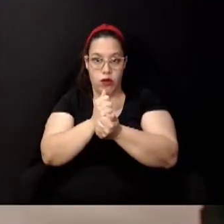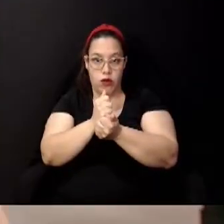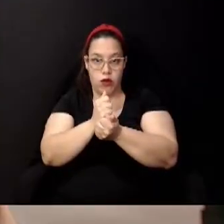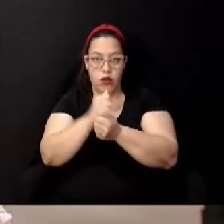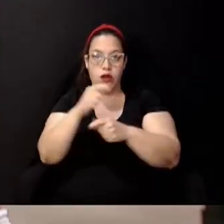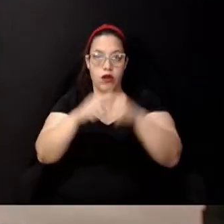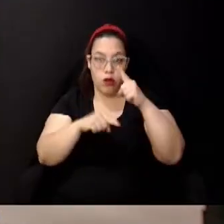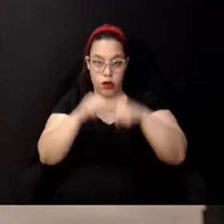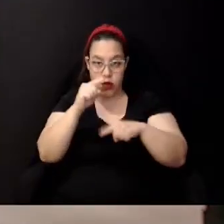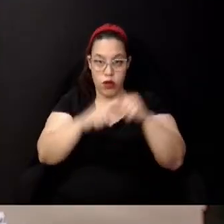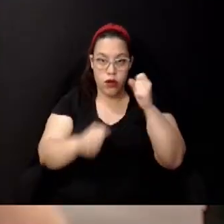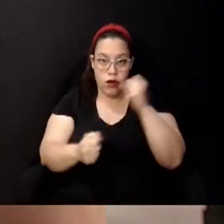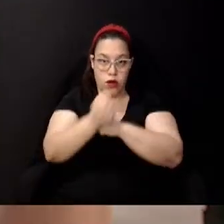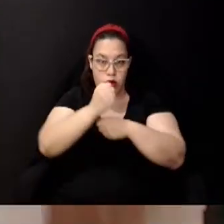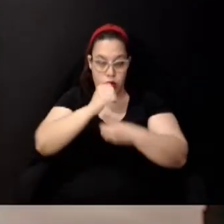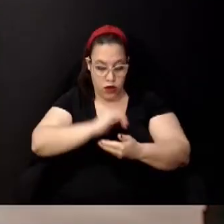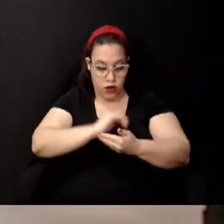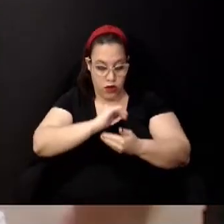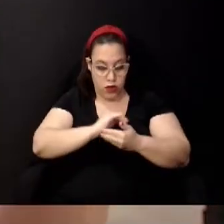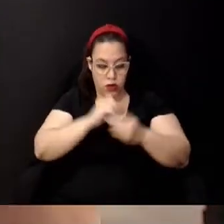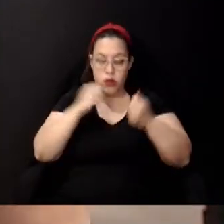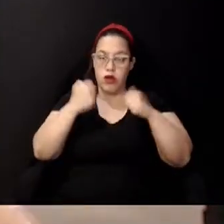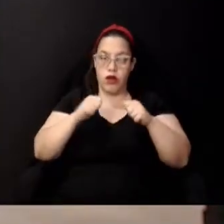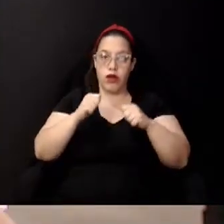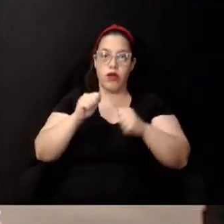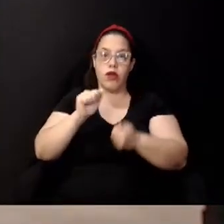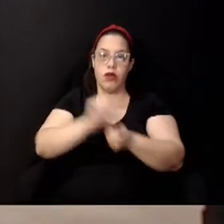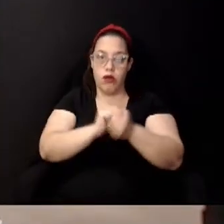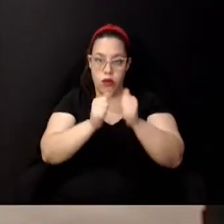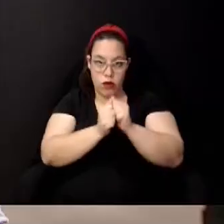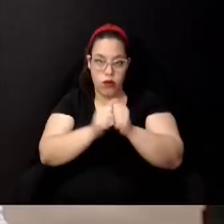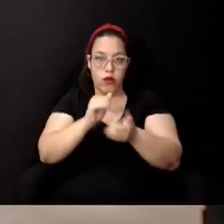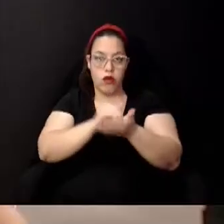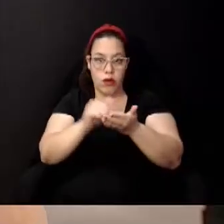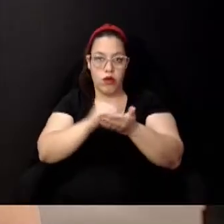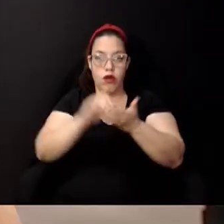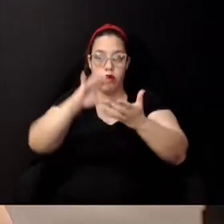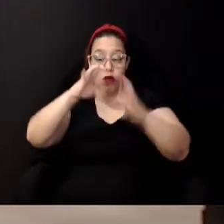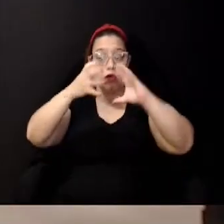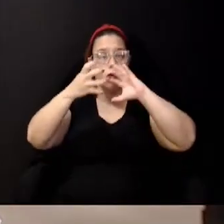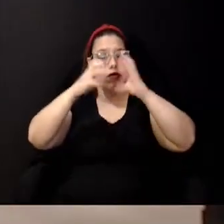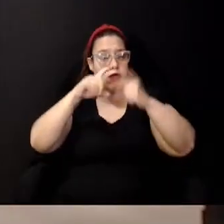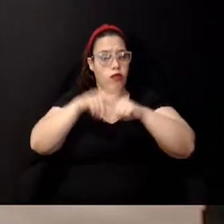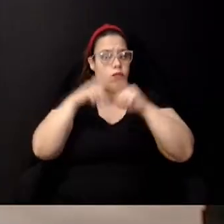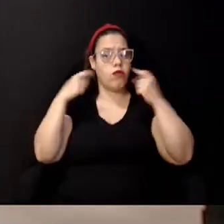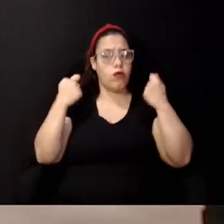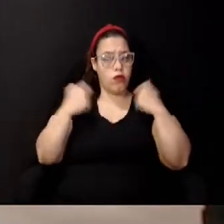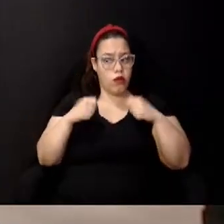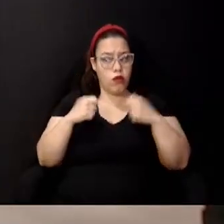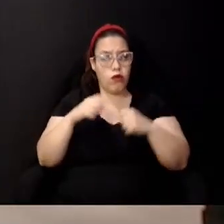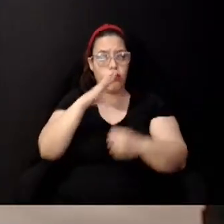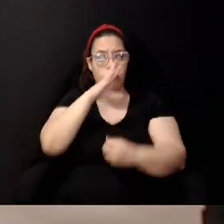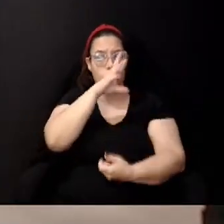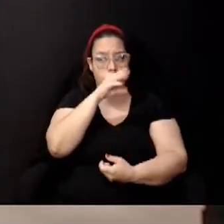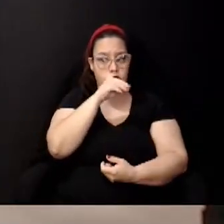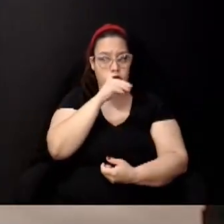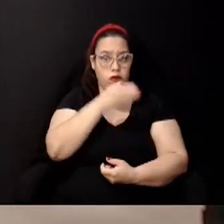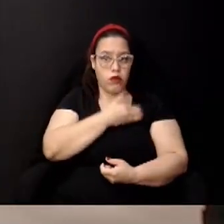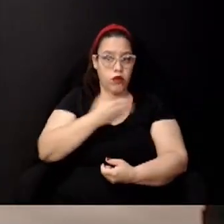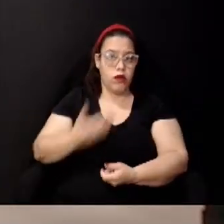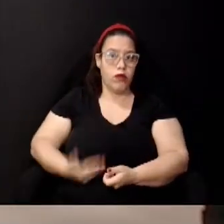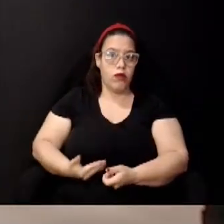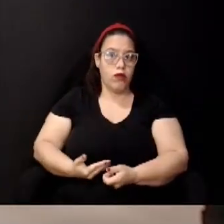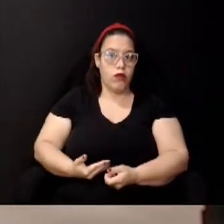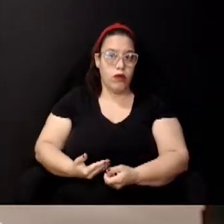Defesa Civil. Então precisa ser articulado com a Secretaria do Clima, mas que precisamos ter servidores públicos municipais para que a gente tenha